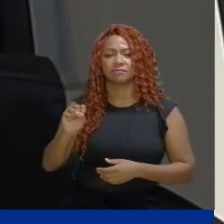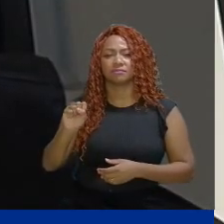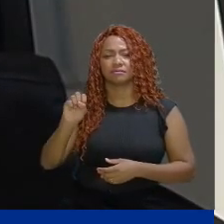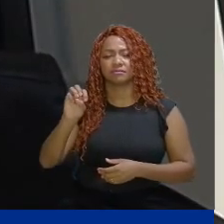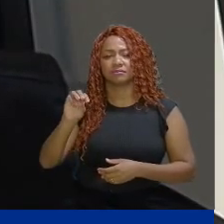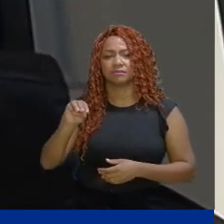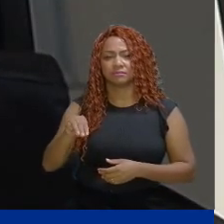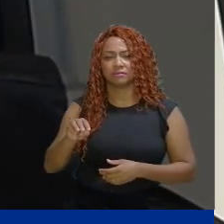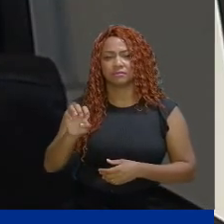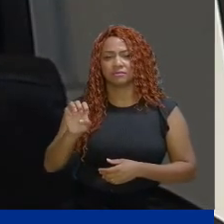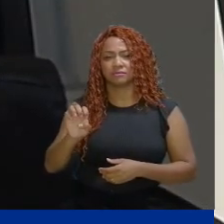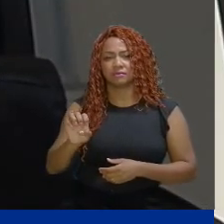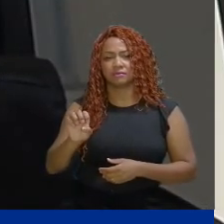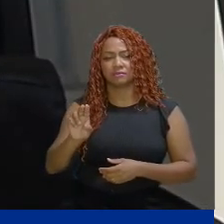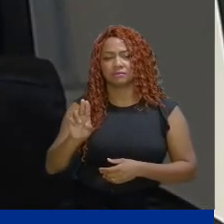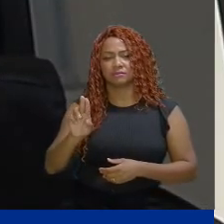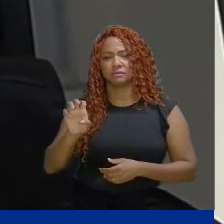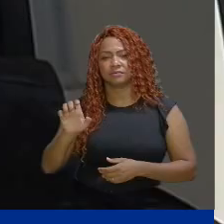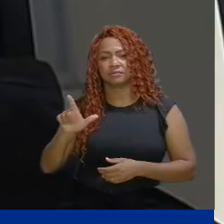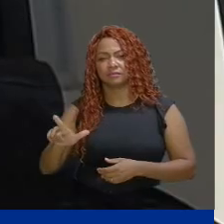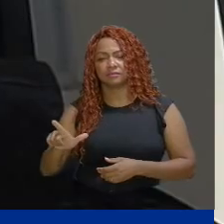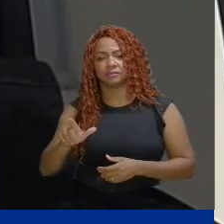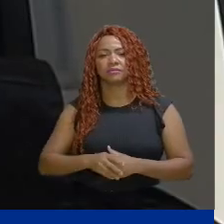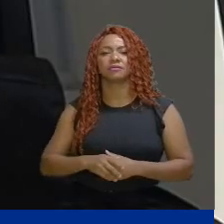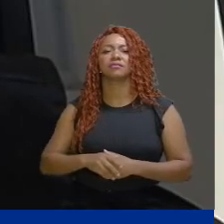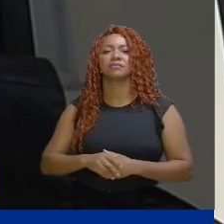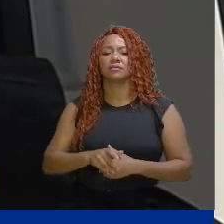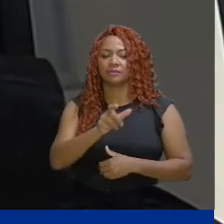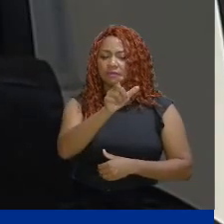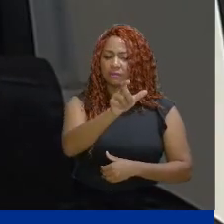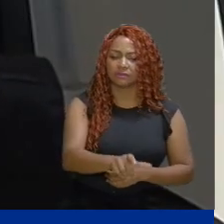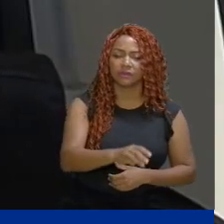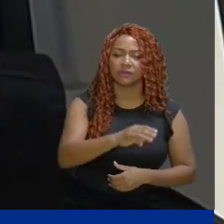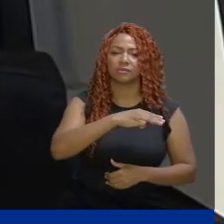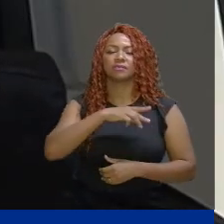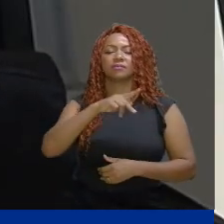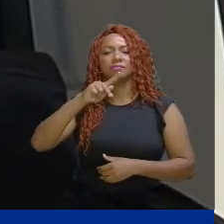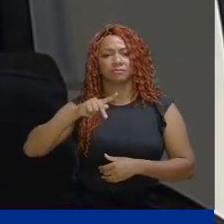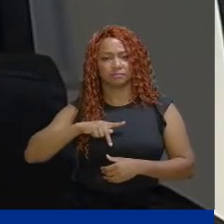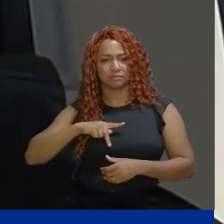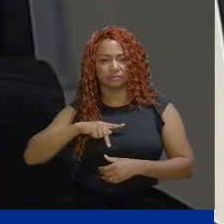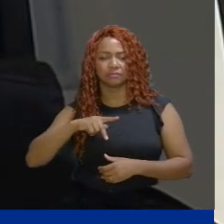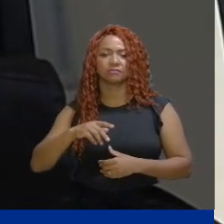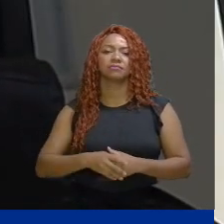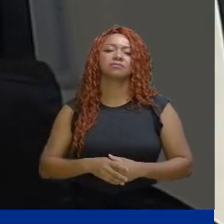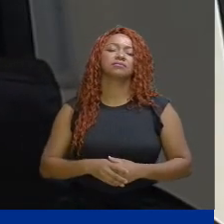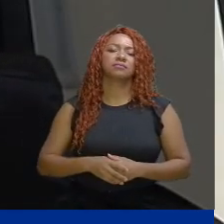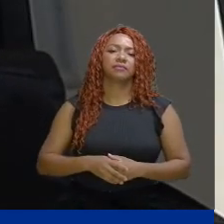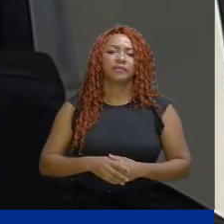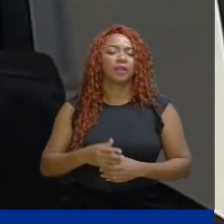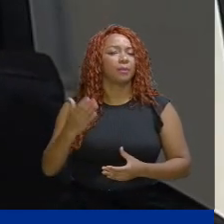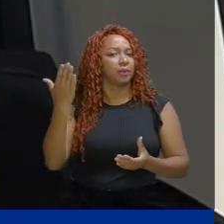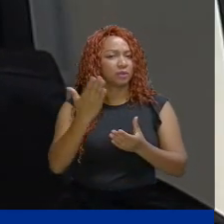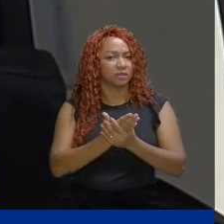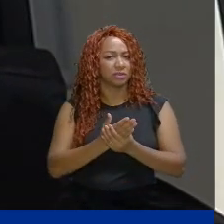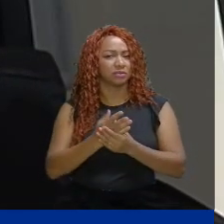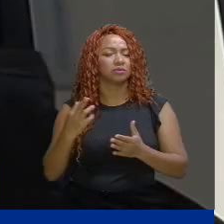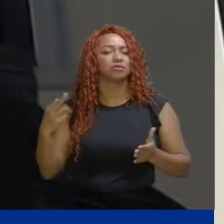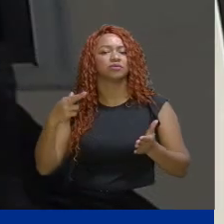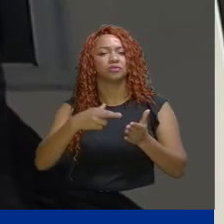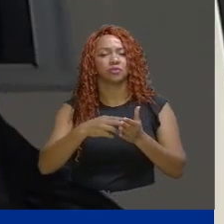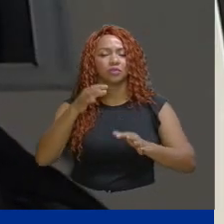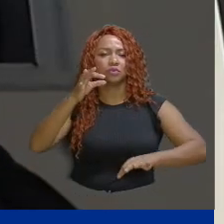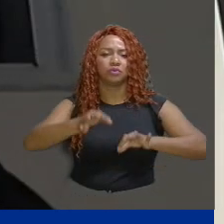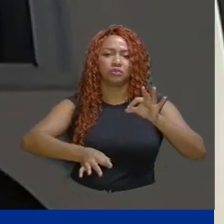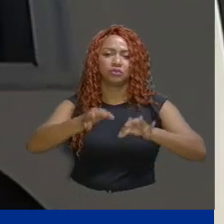Lima Salles Júnior e o recorrido Ministério Público Eleitoral. Este processo é de relatoria do